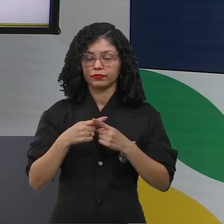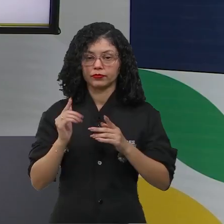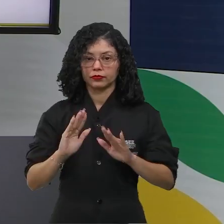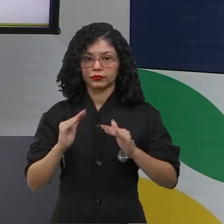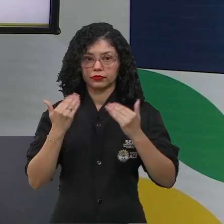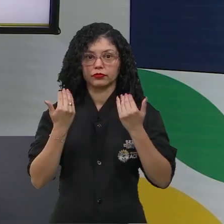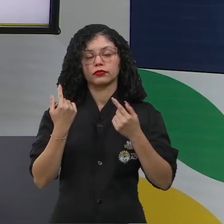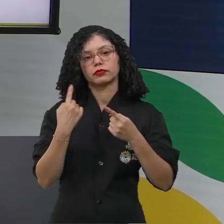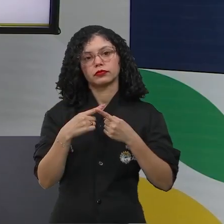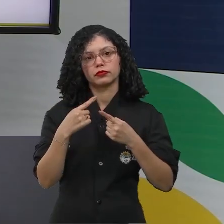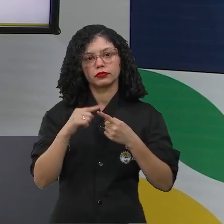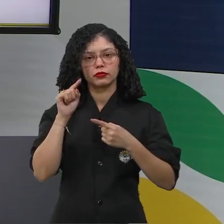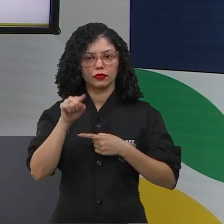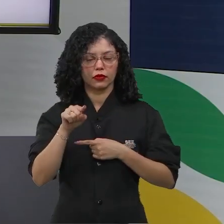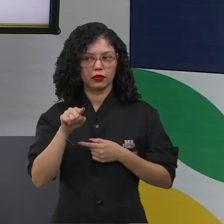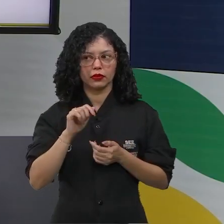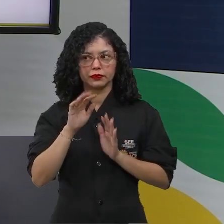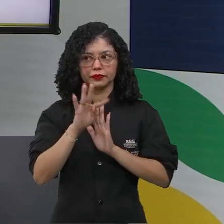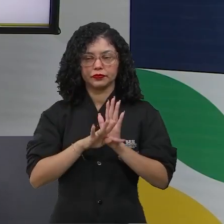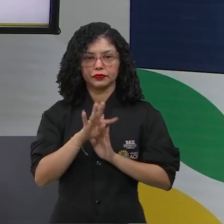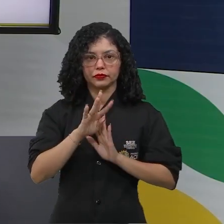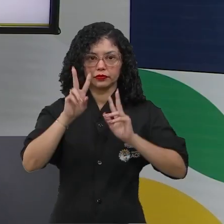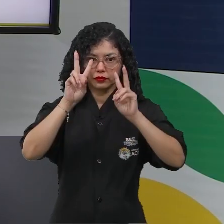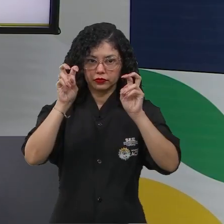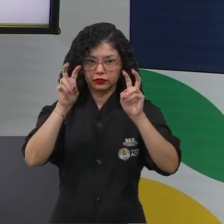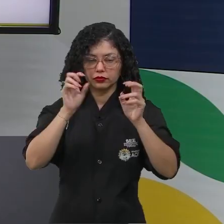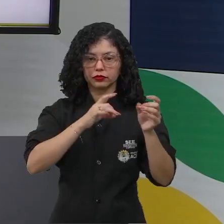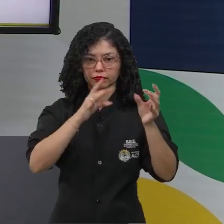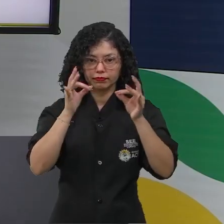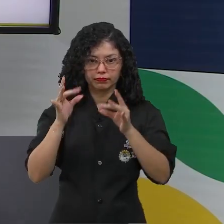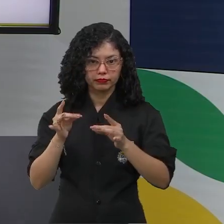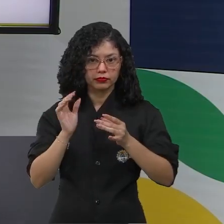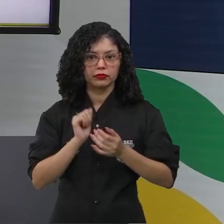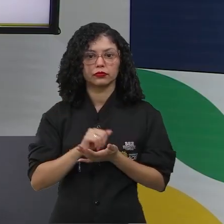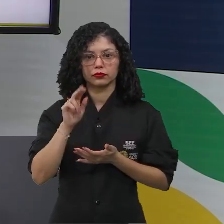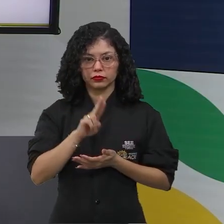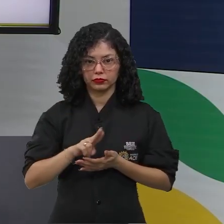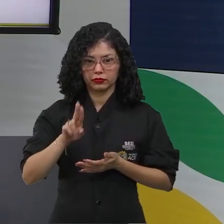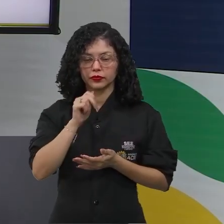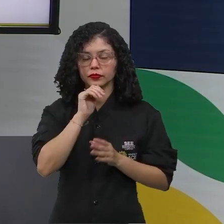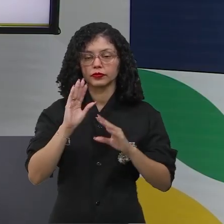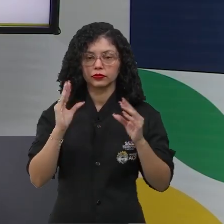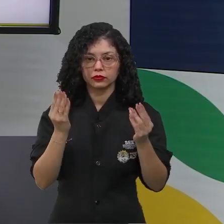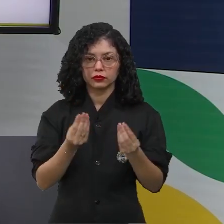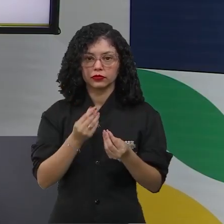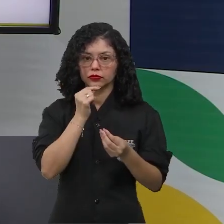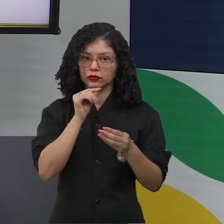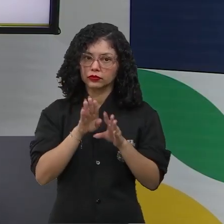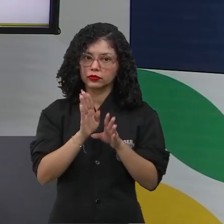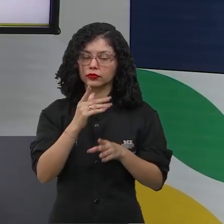mim. Porque aqui o texto ele dava esse indicativo de utilização de substâncias para